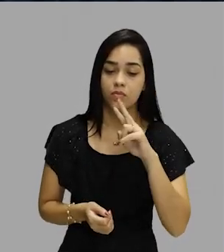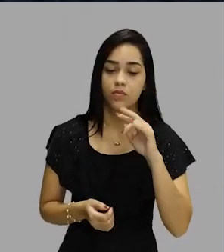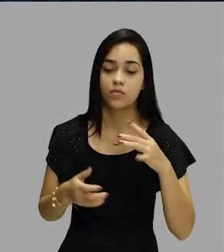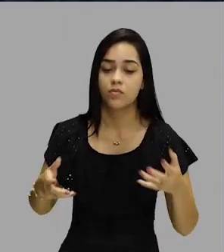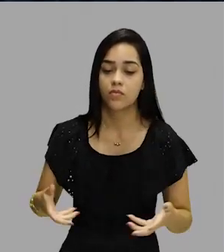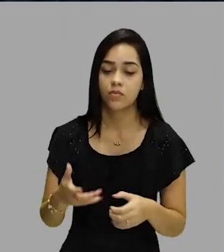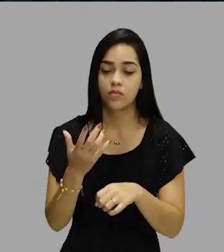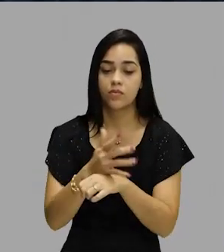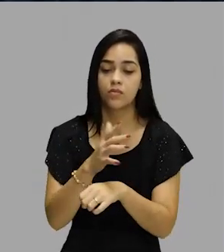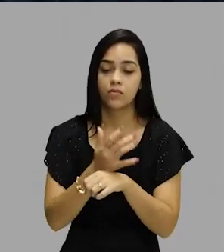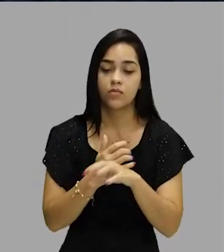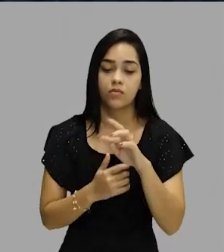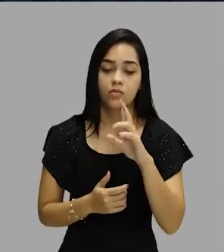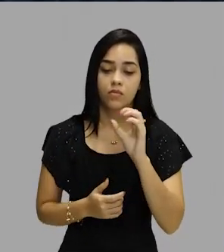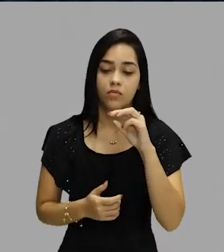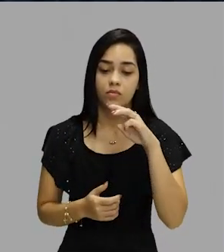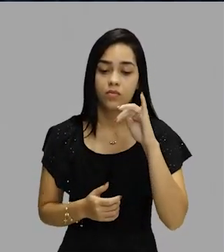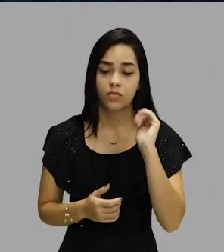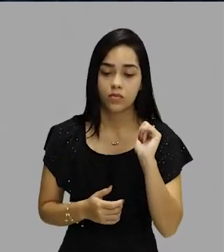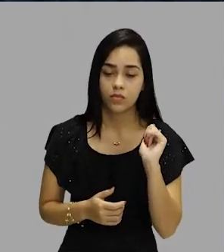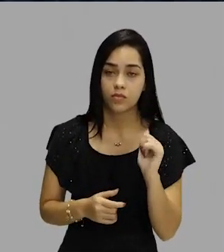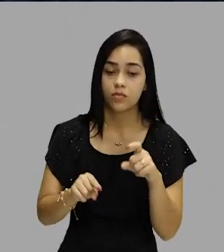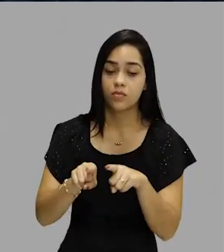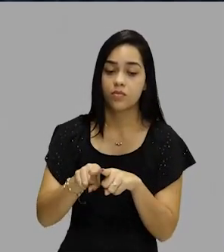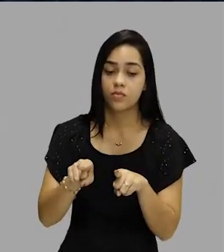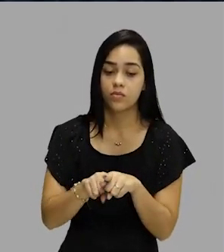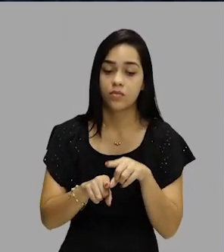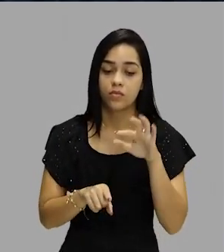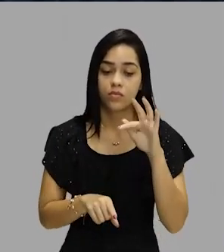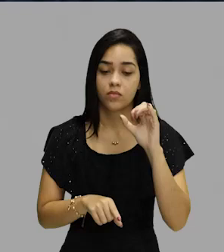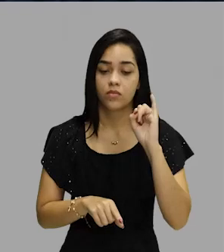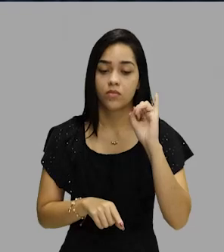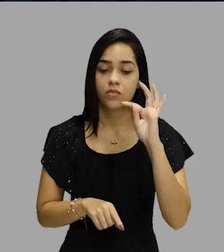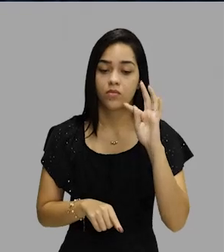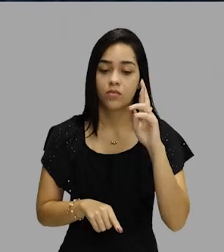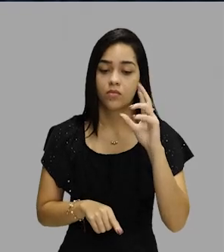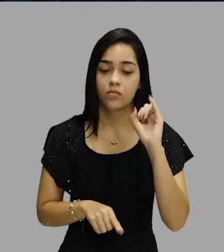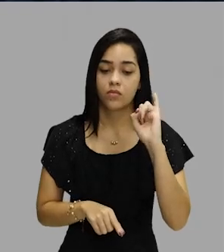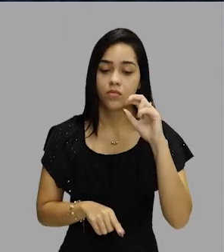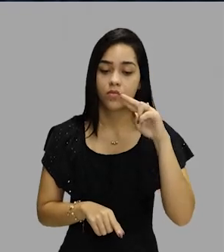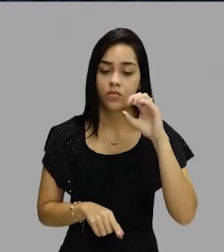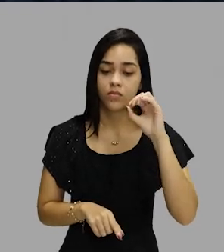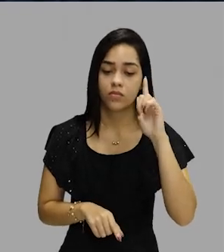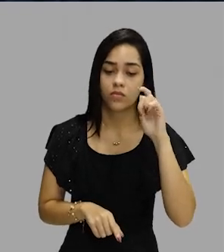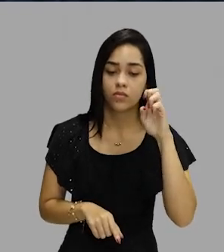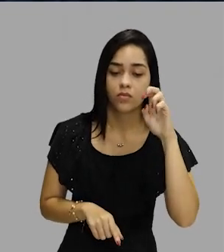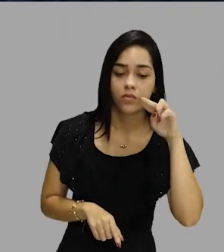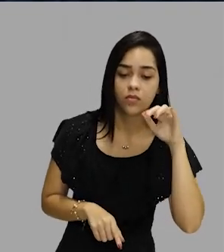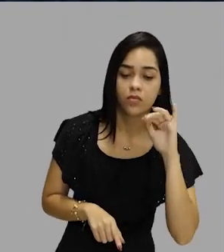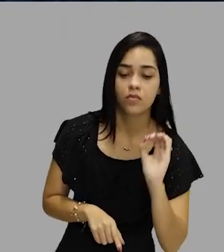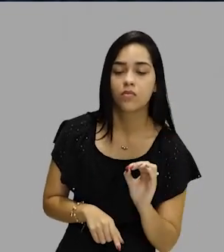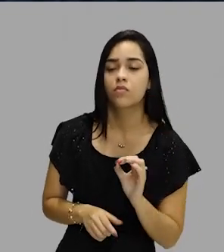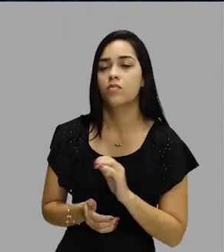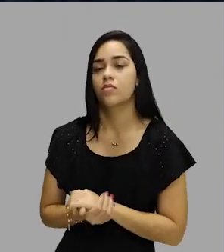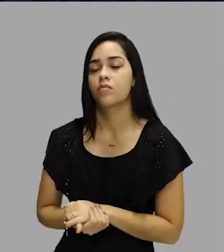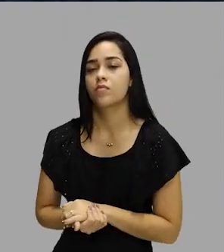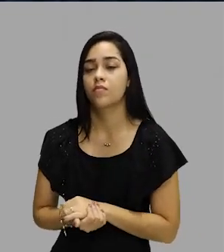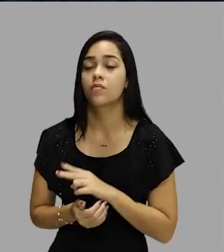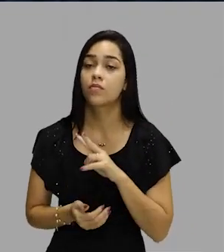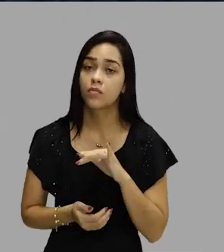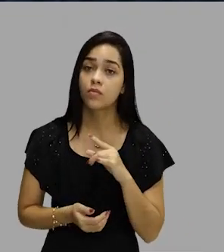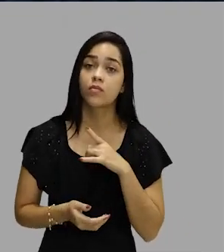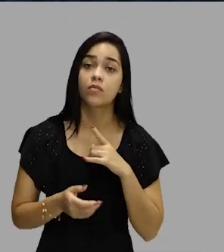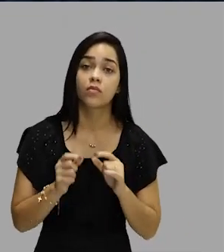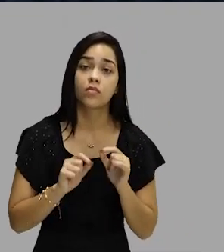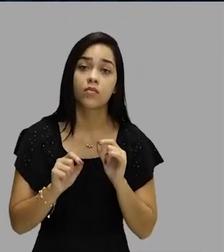promover aqui uma ação sobre uma outra proteína que a gente chama de fibrinogênio. A trombina, ela vai